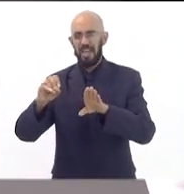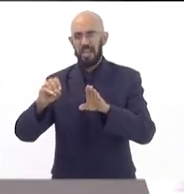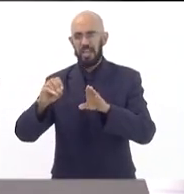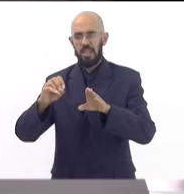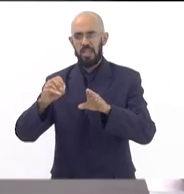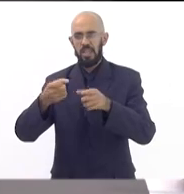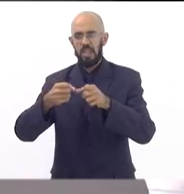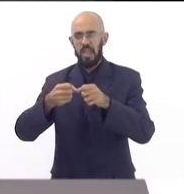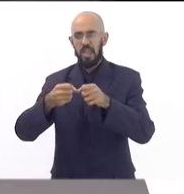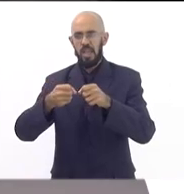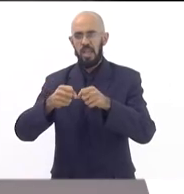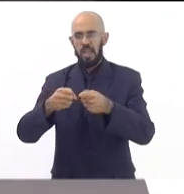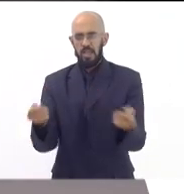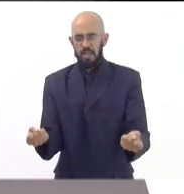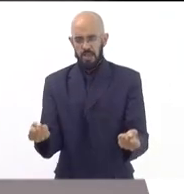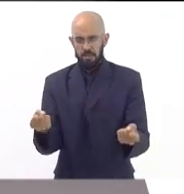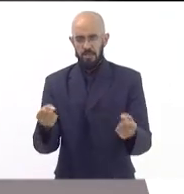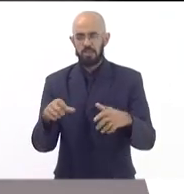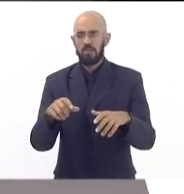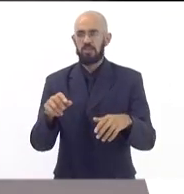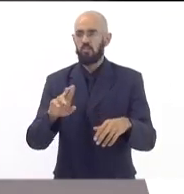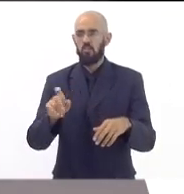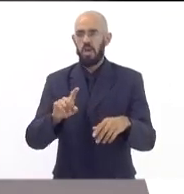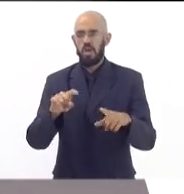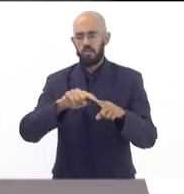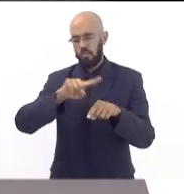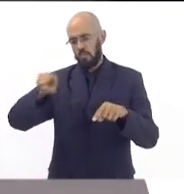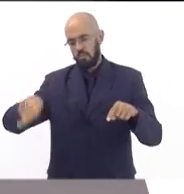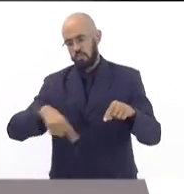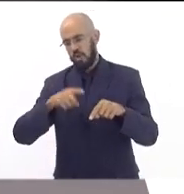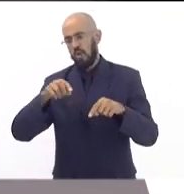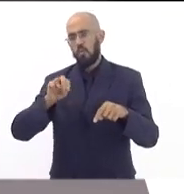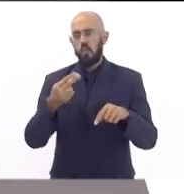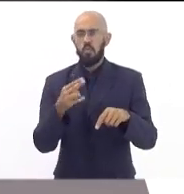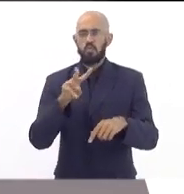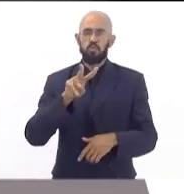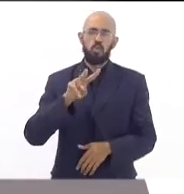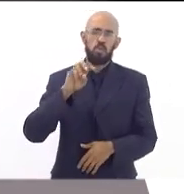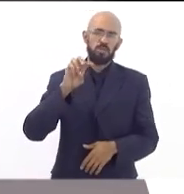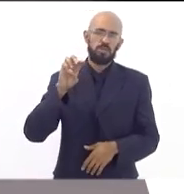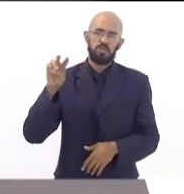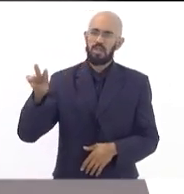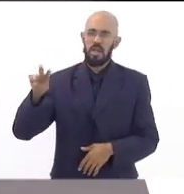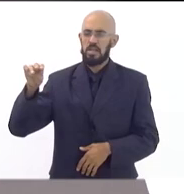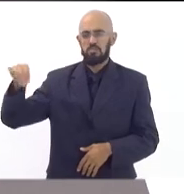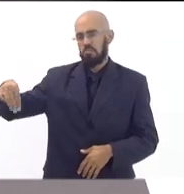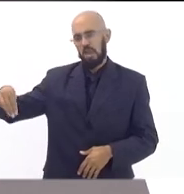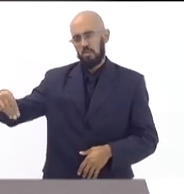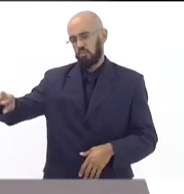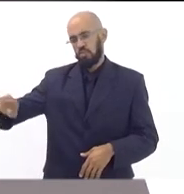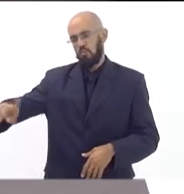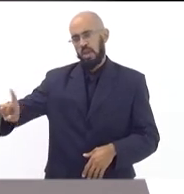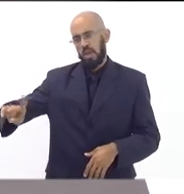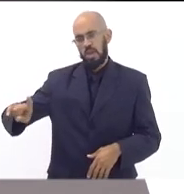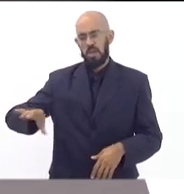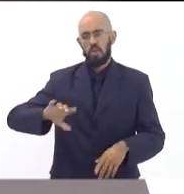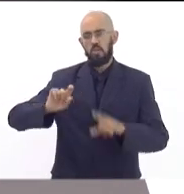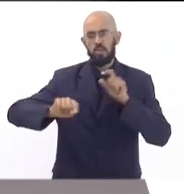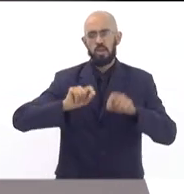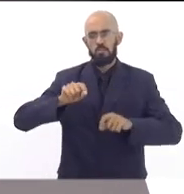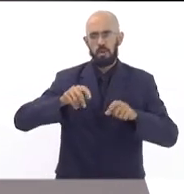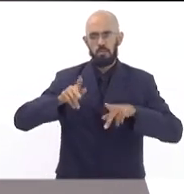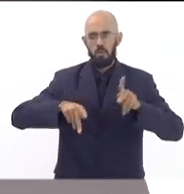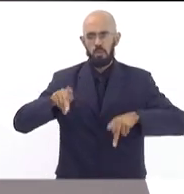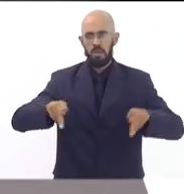digo não é o tem buraco e tem trechos de 2 3 M sem muros que são abertos são abertos para a população